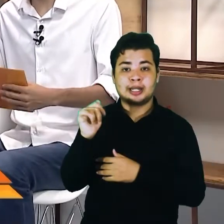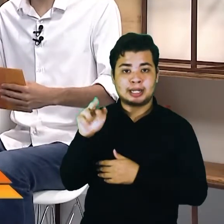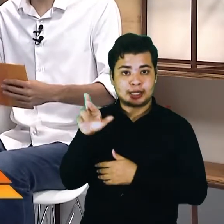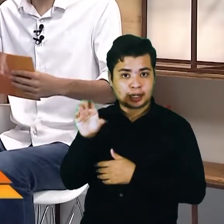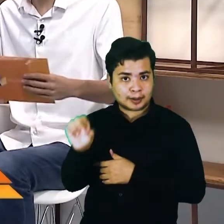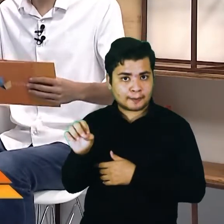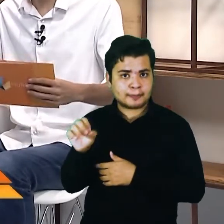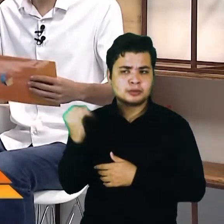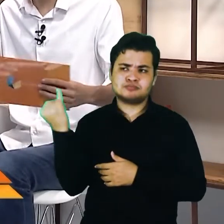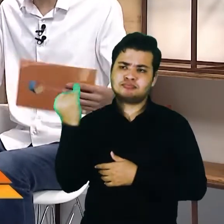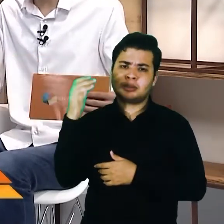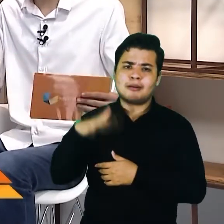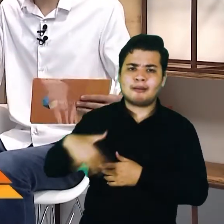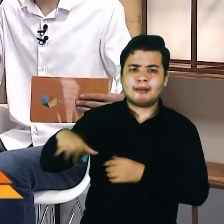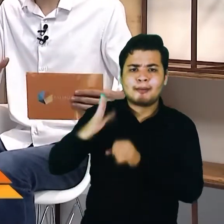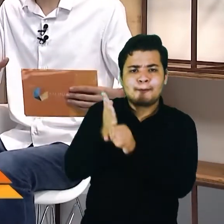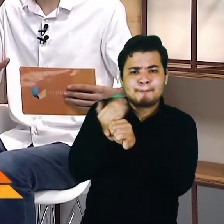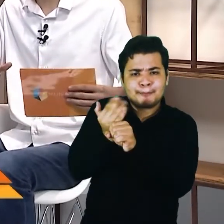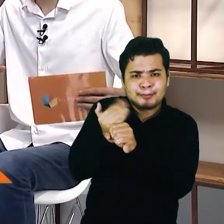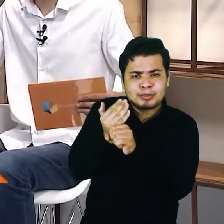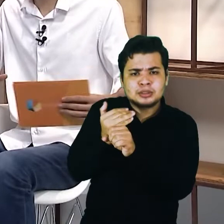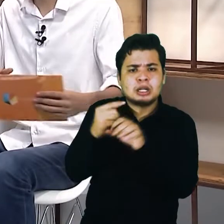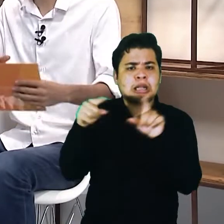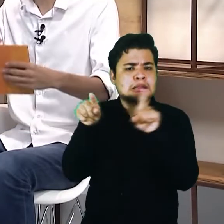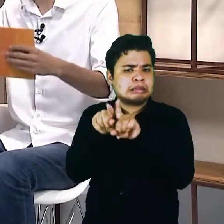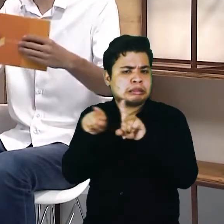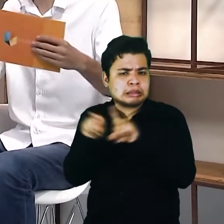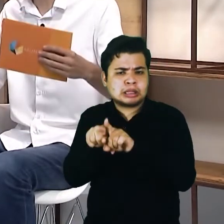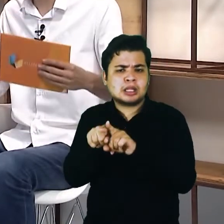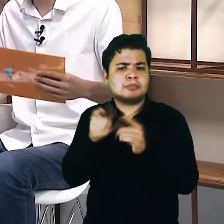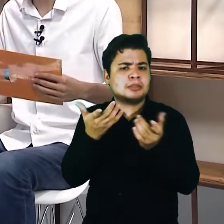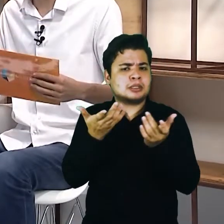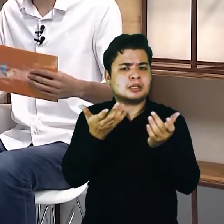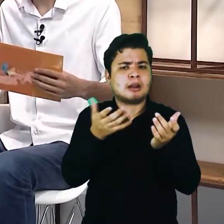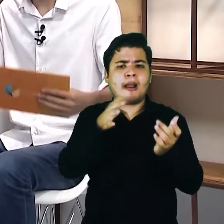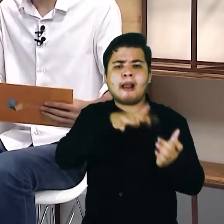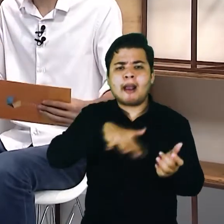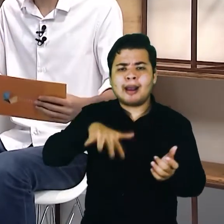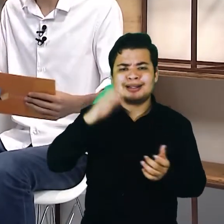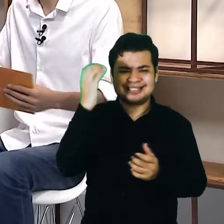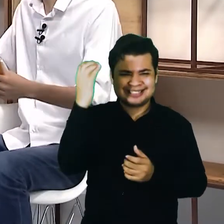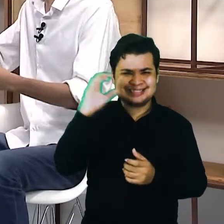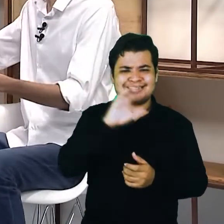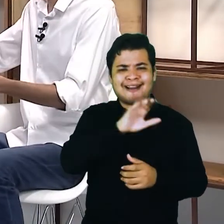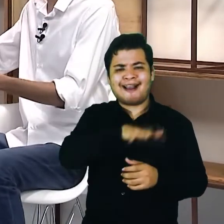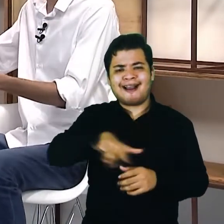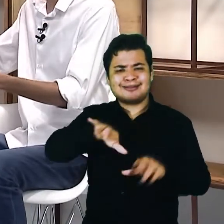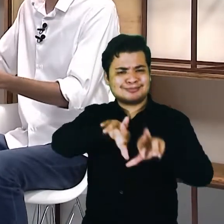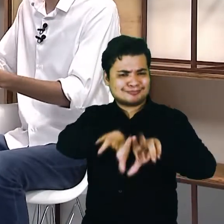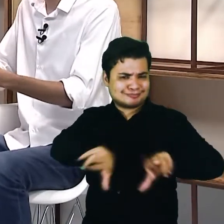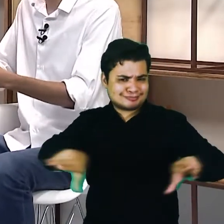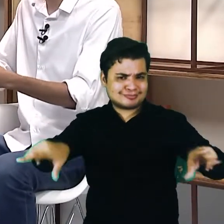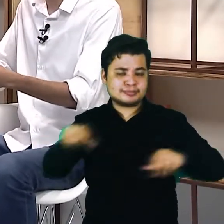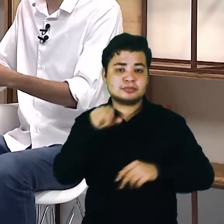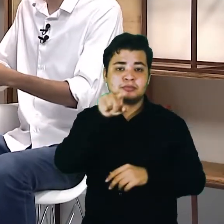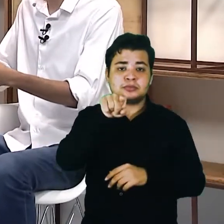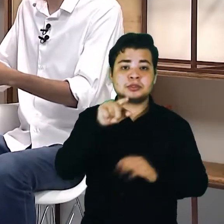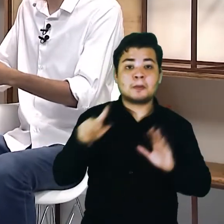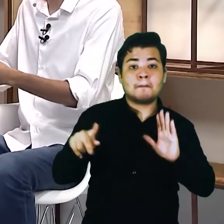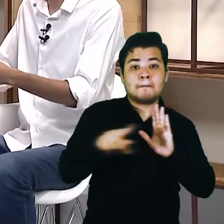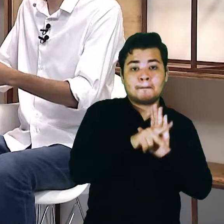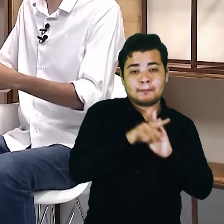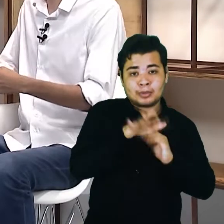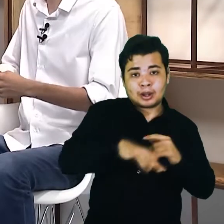mas também para todas as outras áreas da ciência. Você, que é da Escola